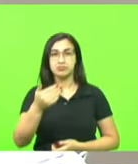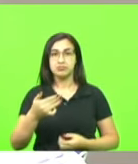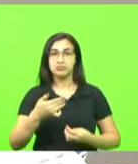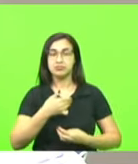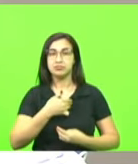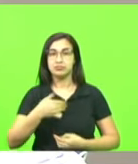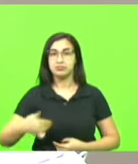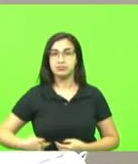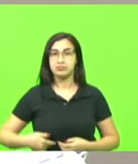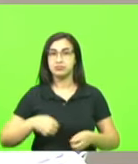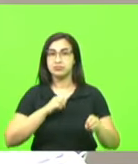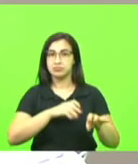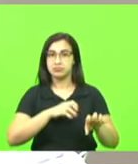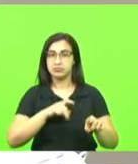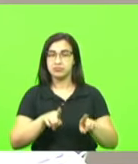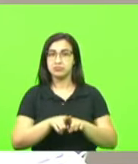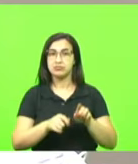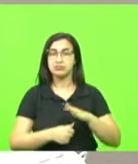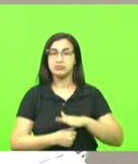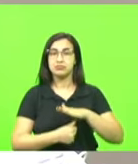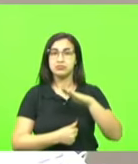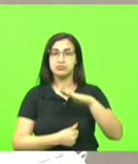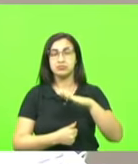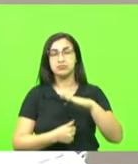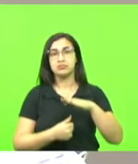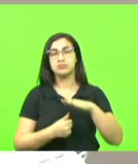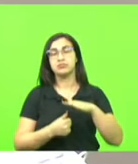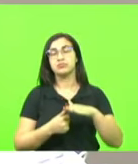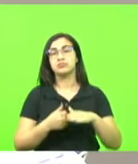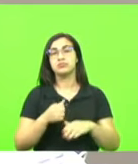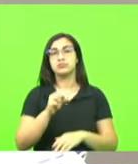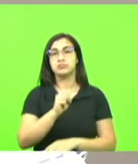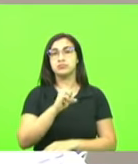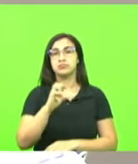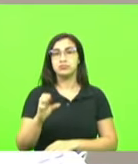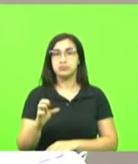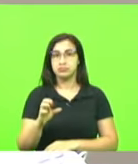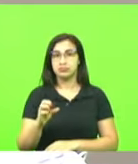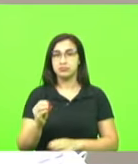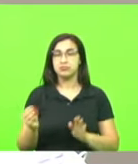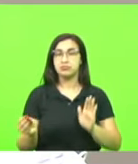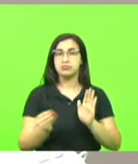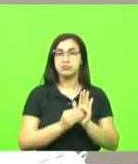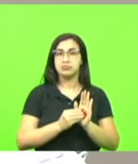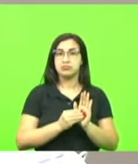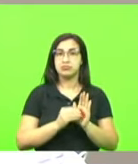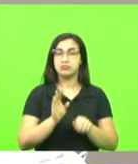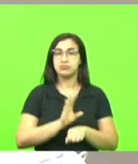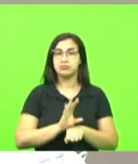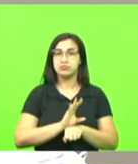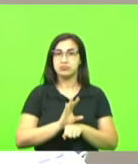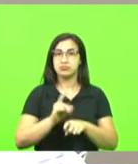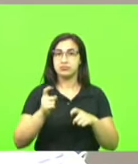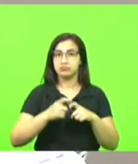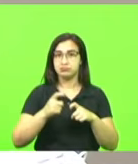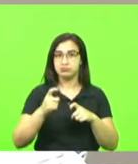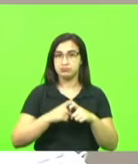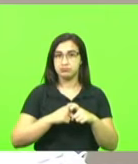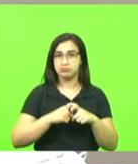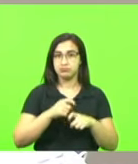Educação e ao reitor da Universidade Federal de Santa Catarina, que viabilize a implantação do curso de medicina no campus de Curitibanos, em